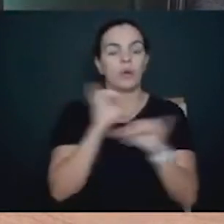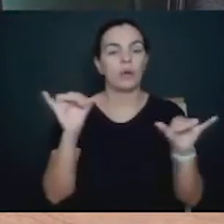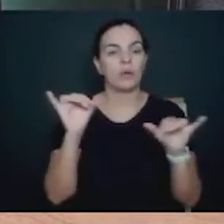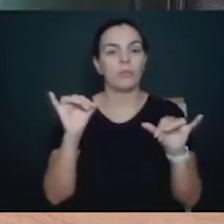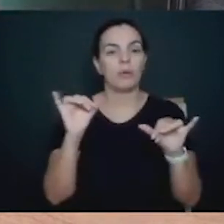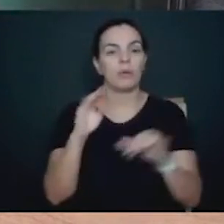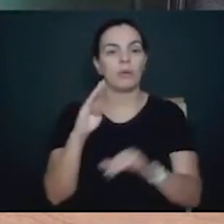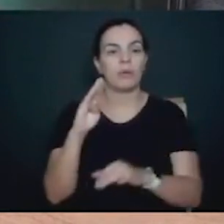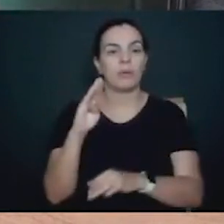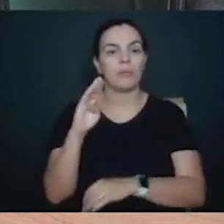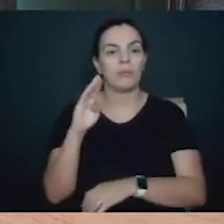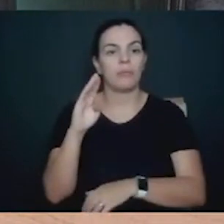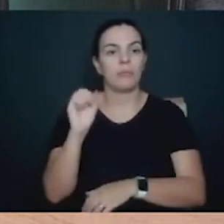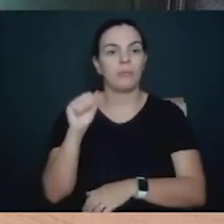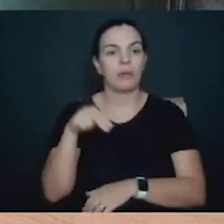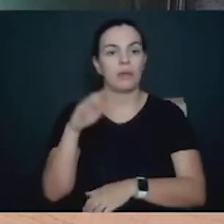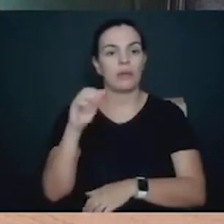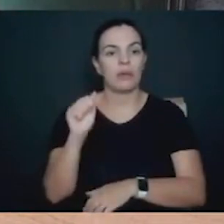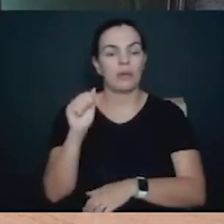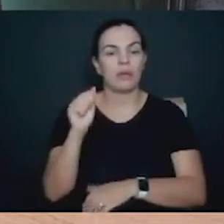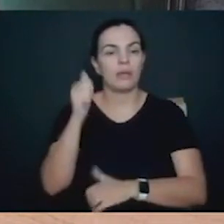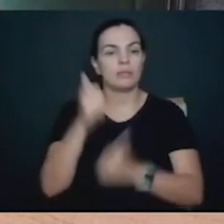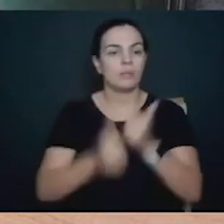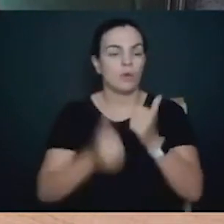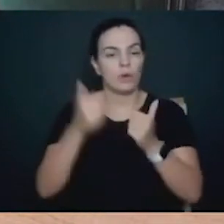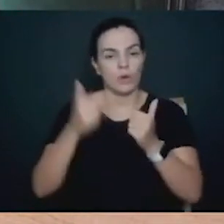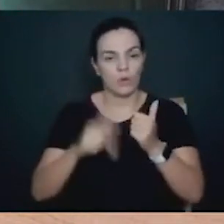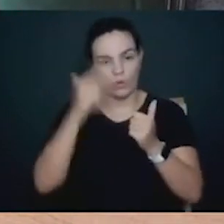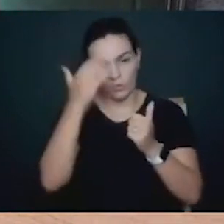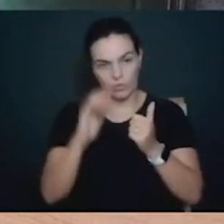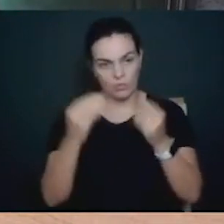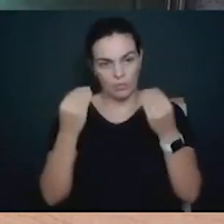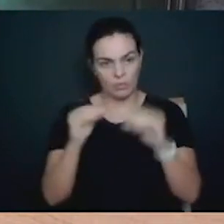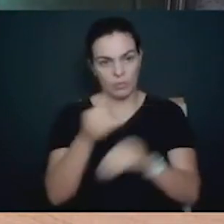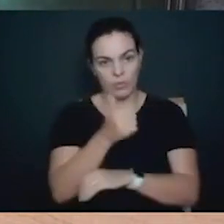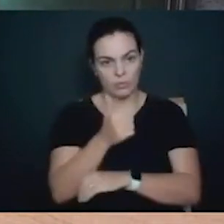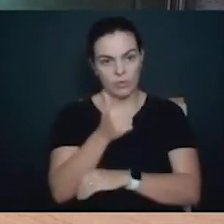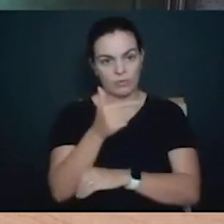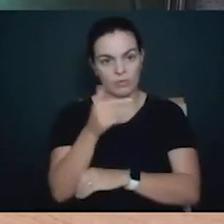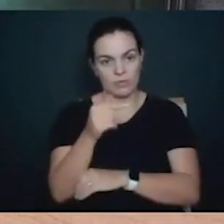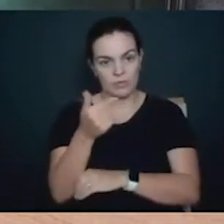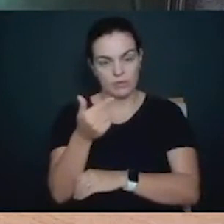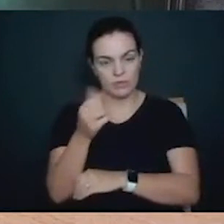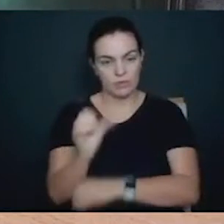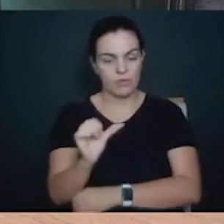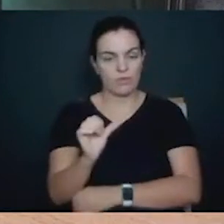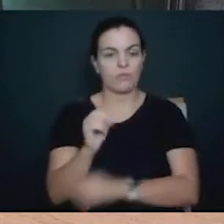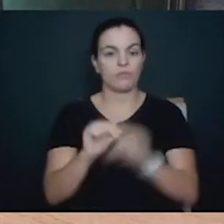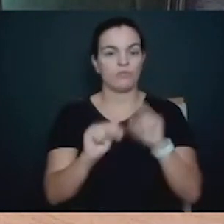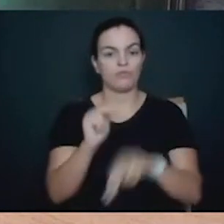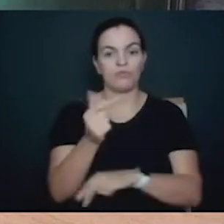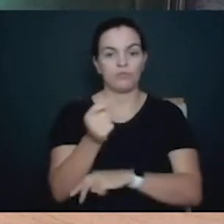de Curitiba. Publicada a apresentação no Diário da Câmara, número 11.027, de 19/6/2023, publicada a